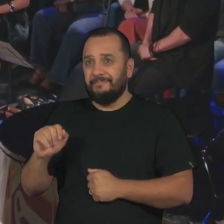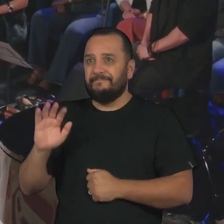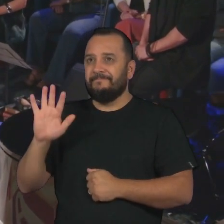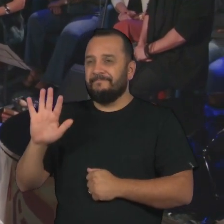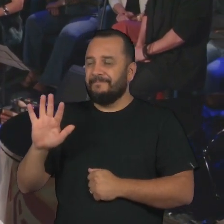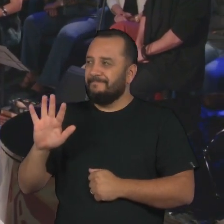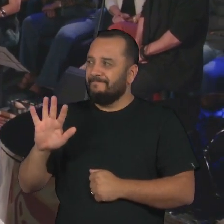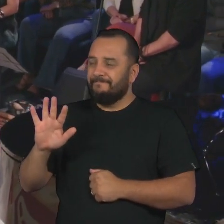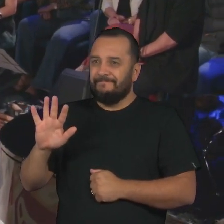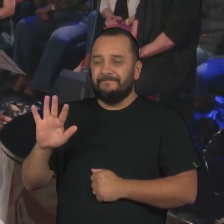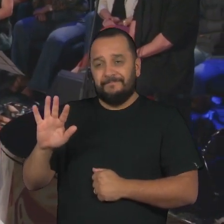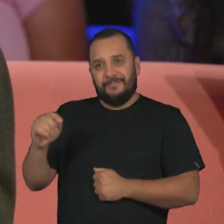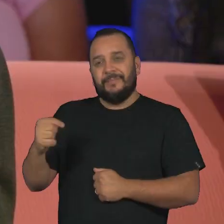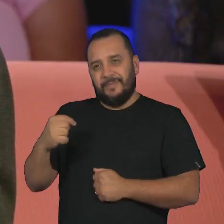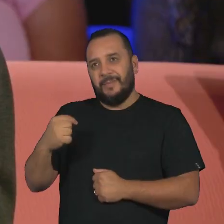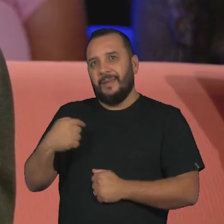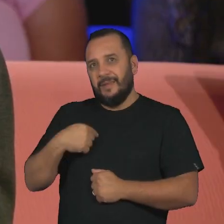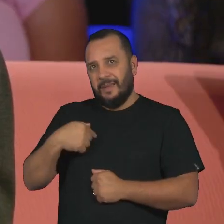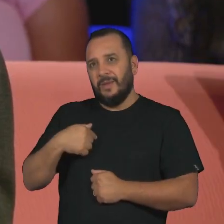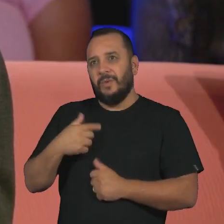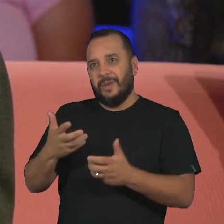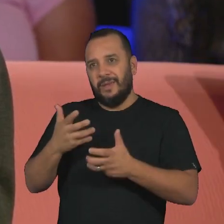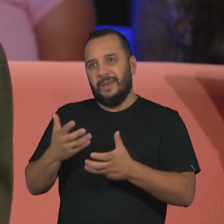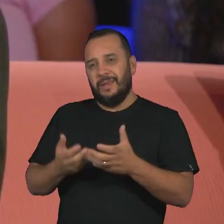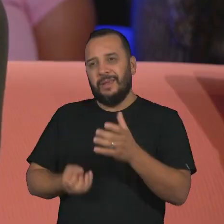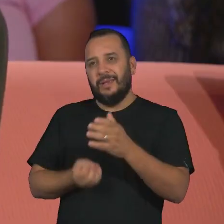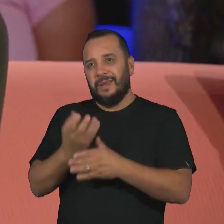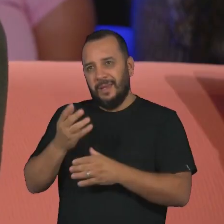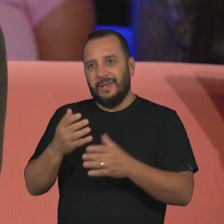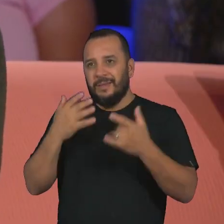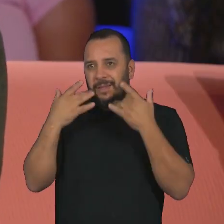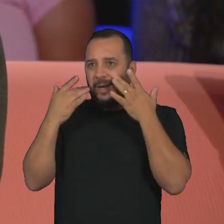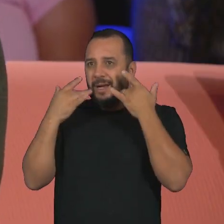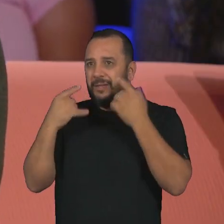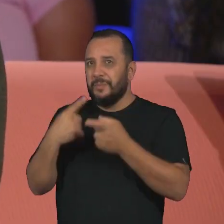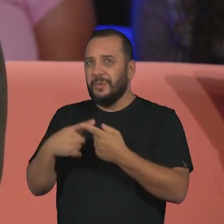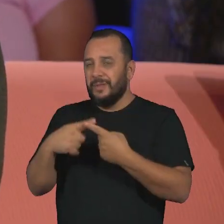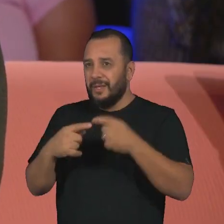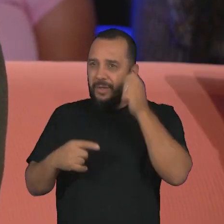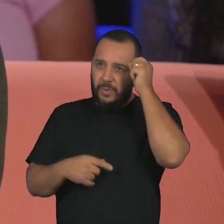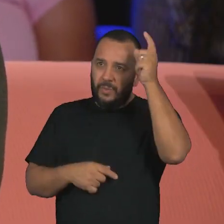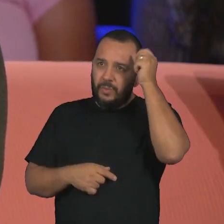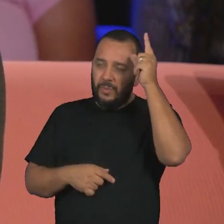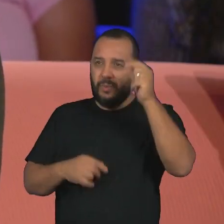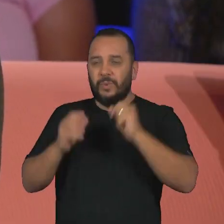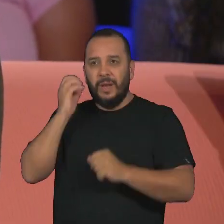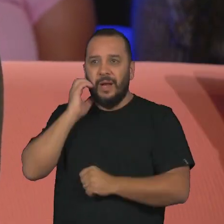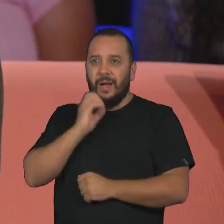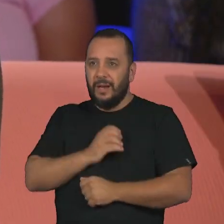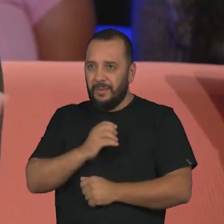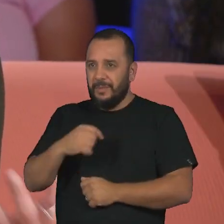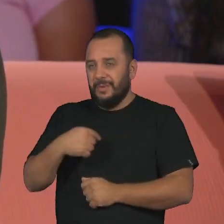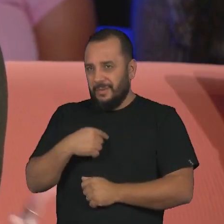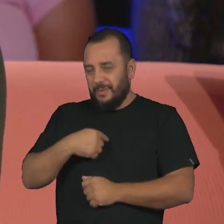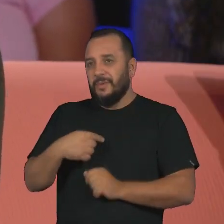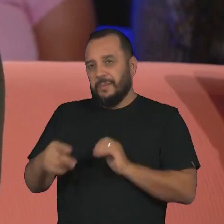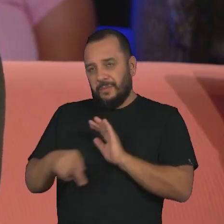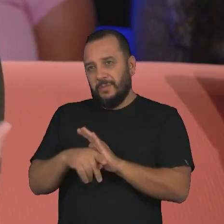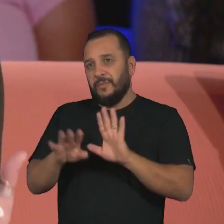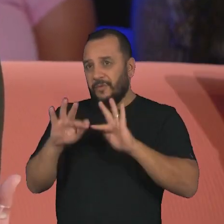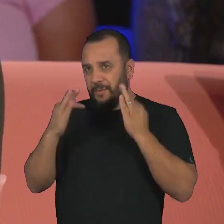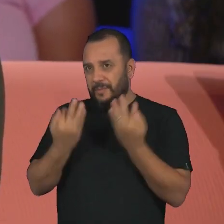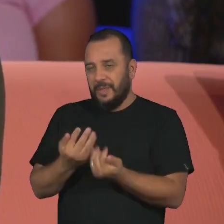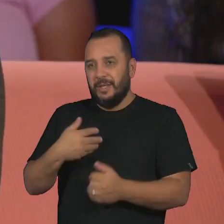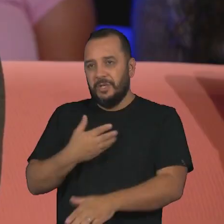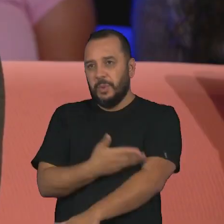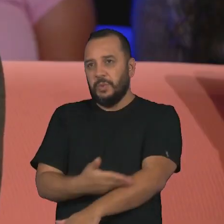das coisas que também que me motivaram muito a fazer esse projeto, porque eu cresci numa cultura árabe, de uma certa forma, né? A minha família tinha